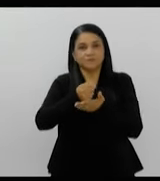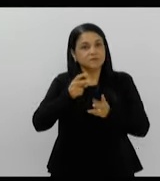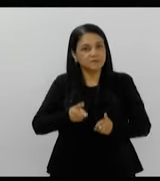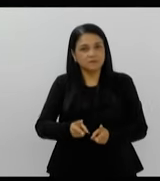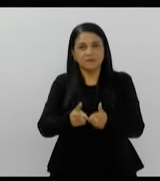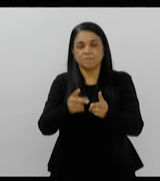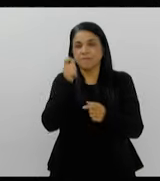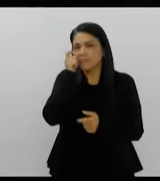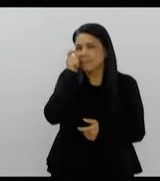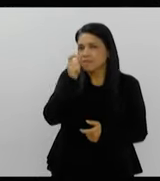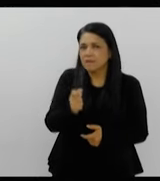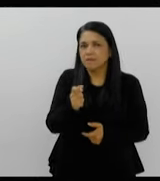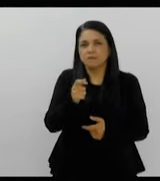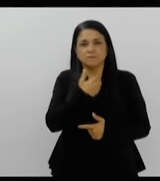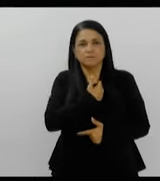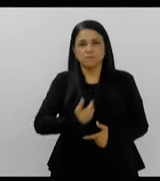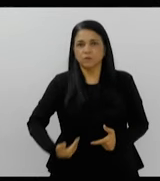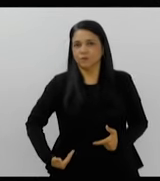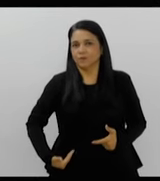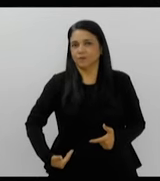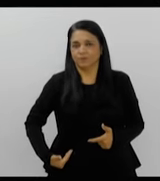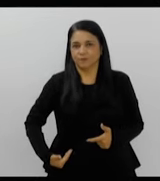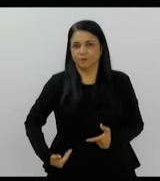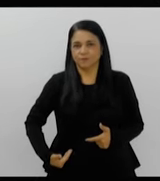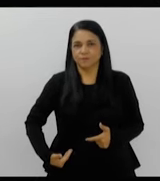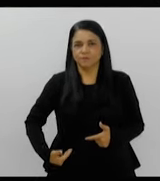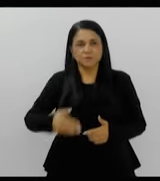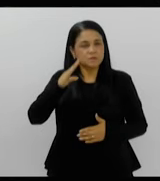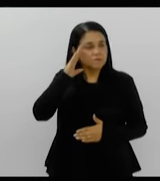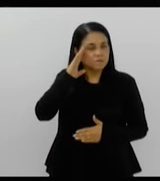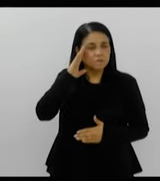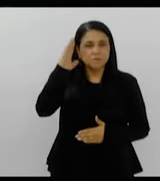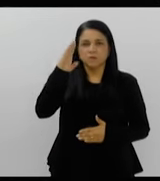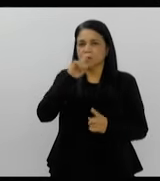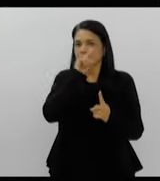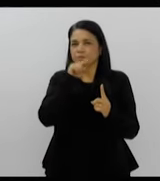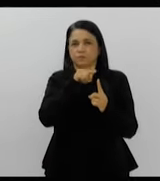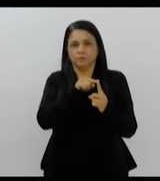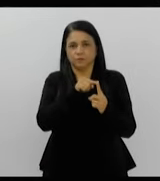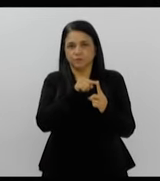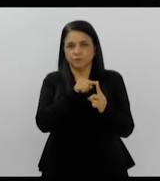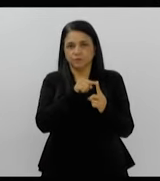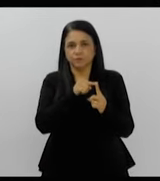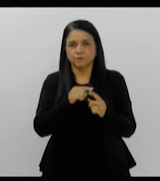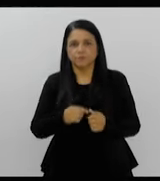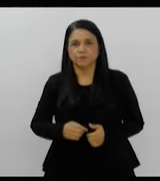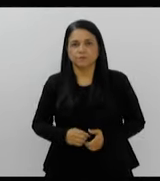tendo o interesse público como prioridade.